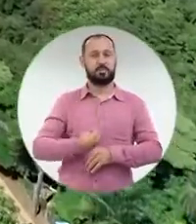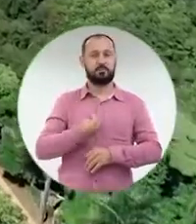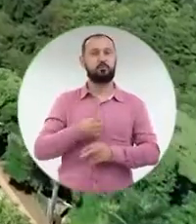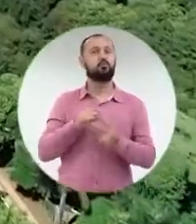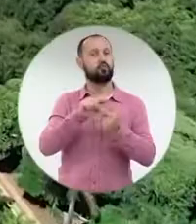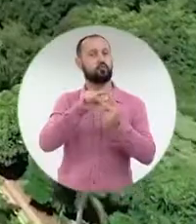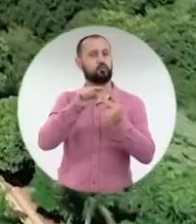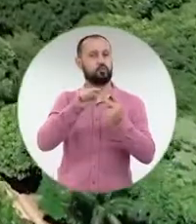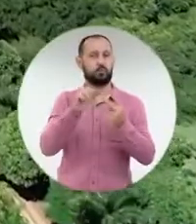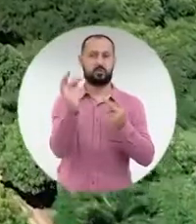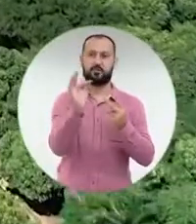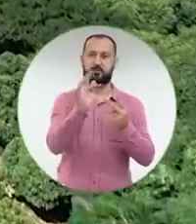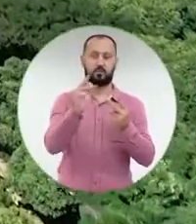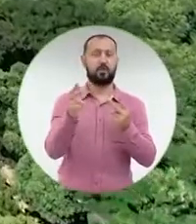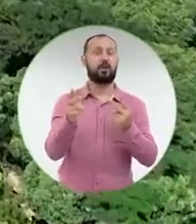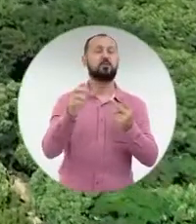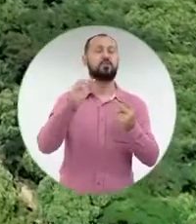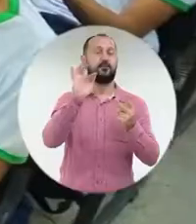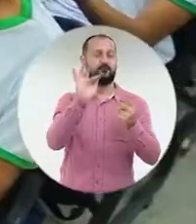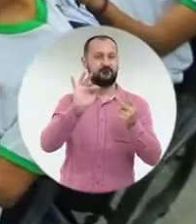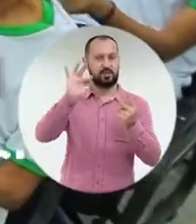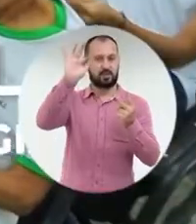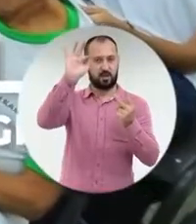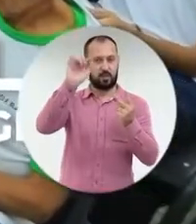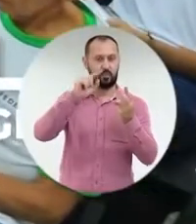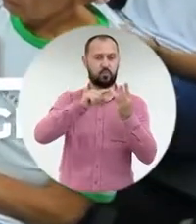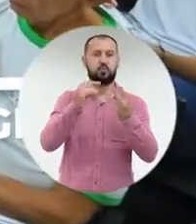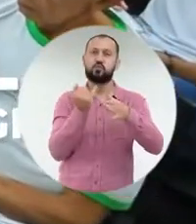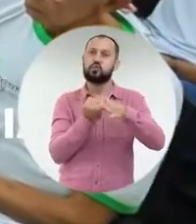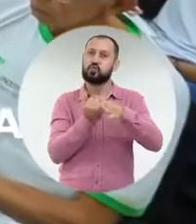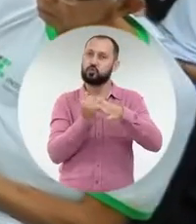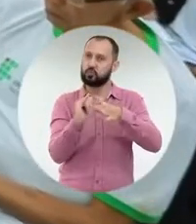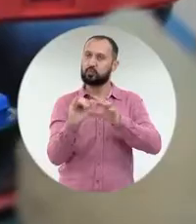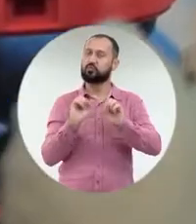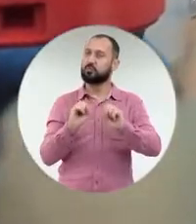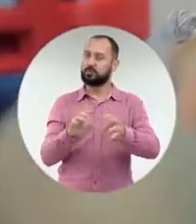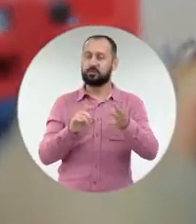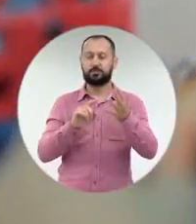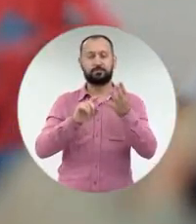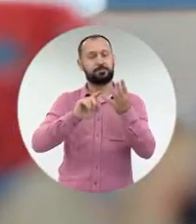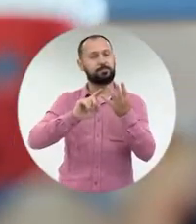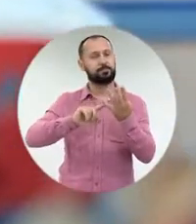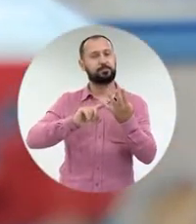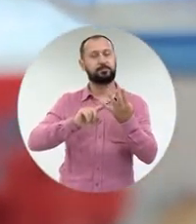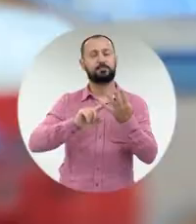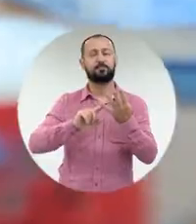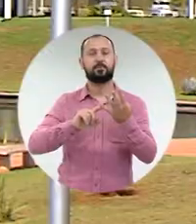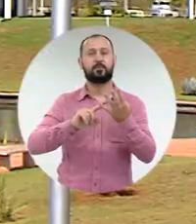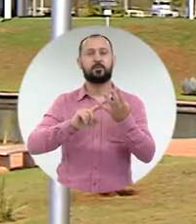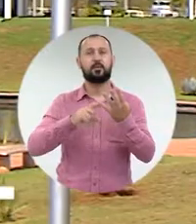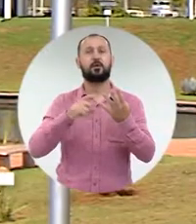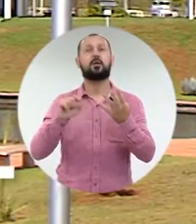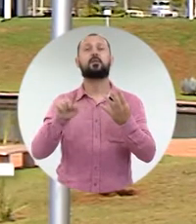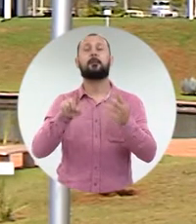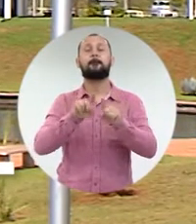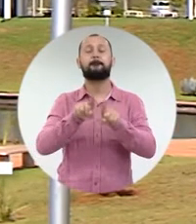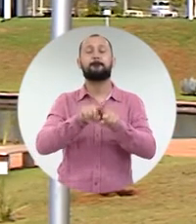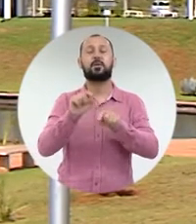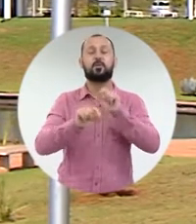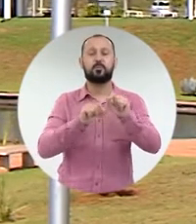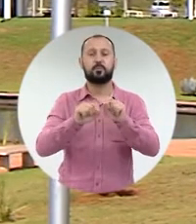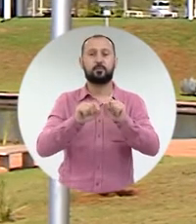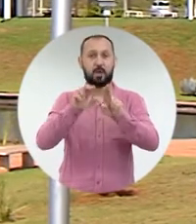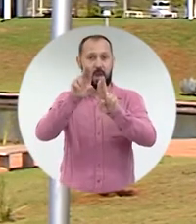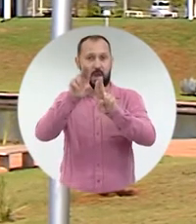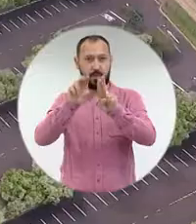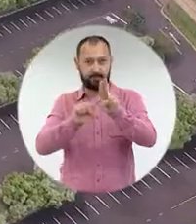duas universidades públicas federais, o Instituto Federal de Educação, Ciência e Tecnologia, uma universidade